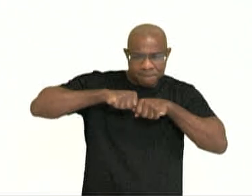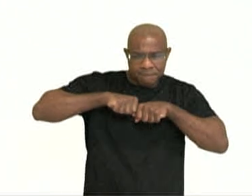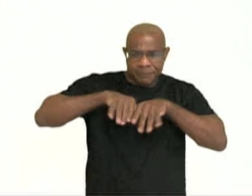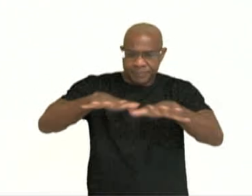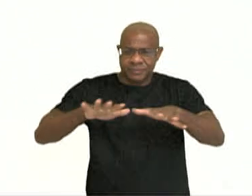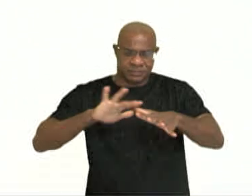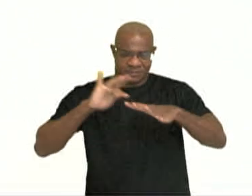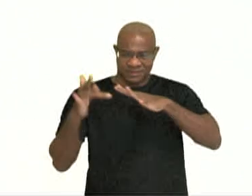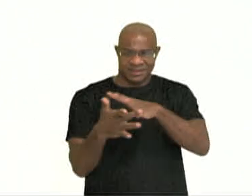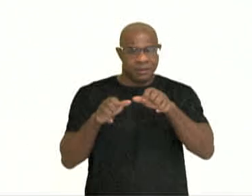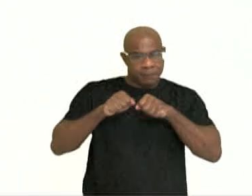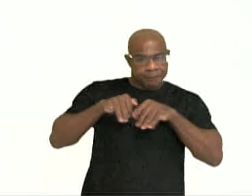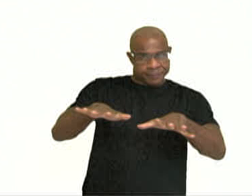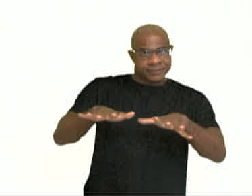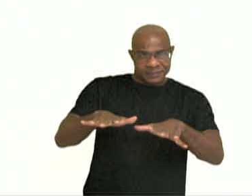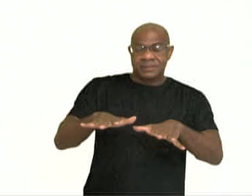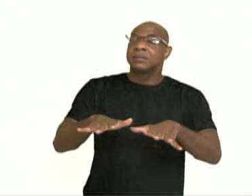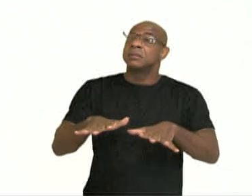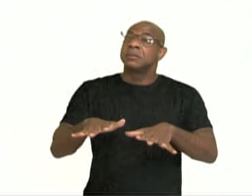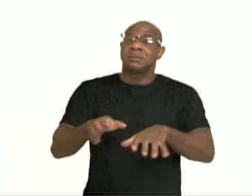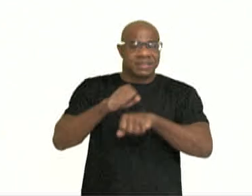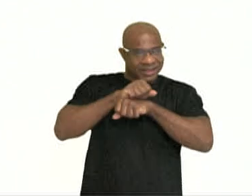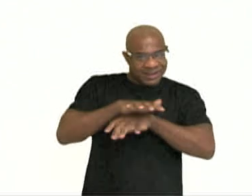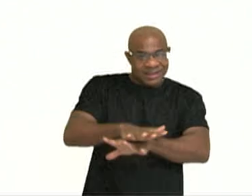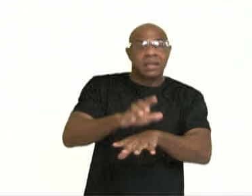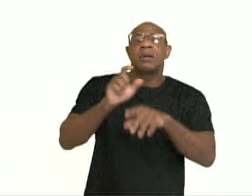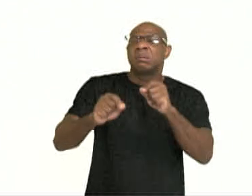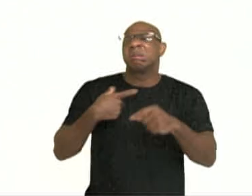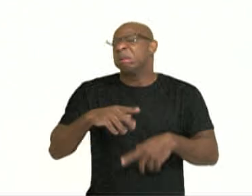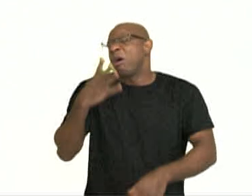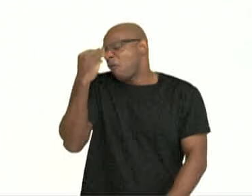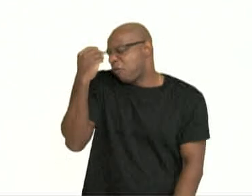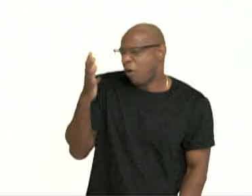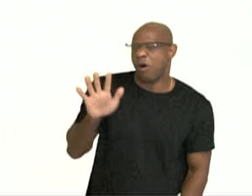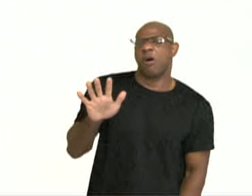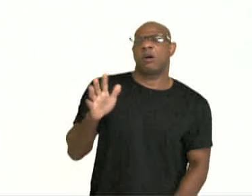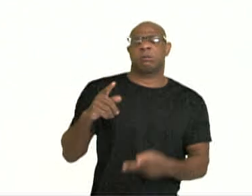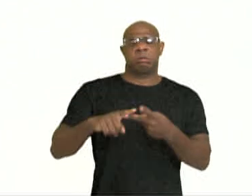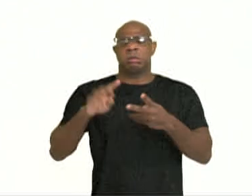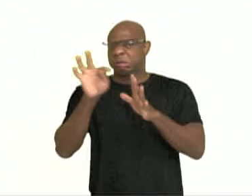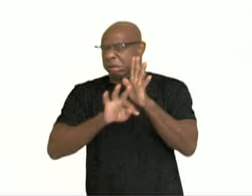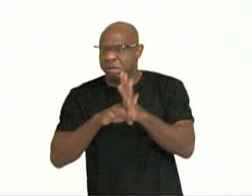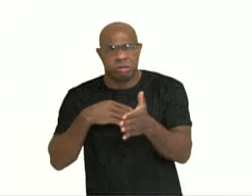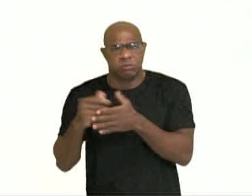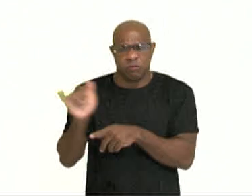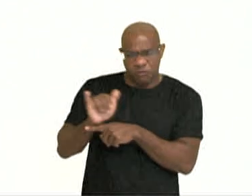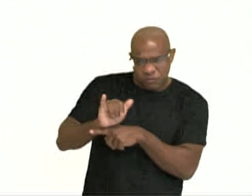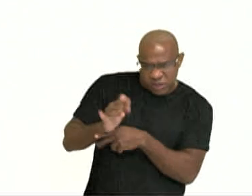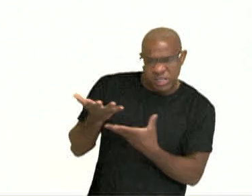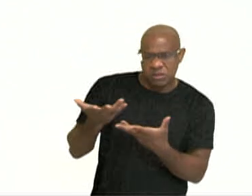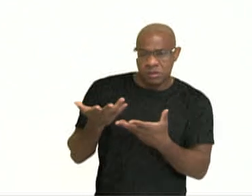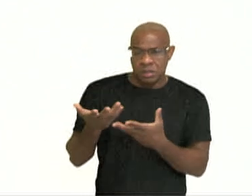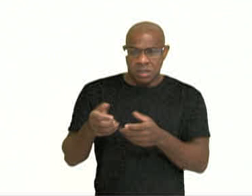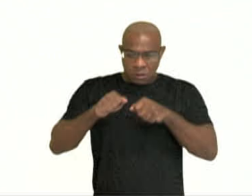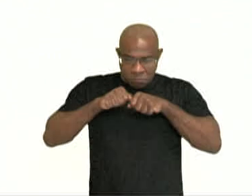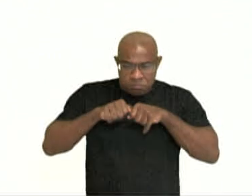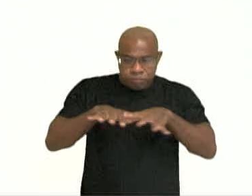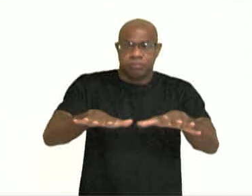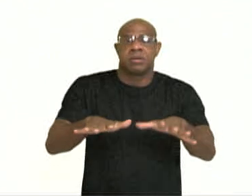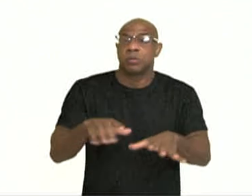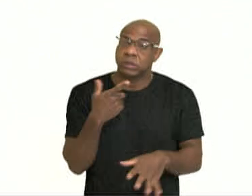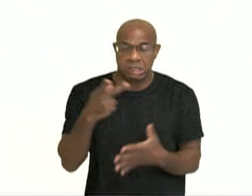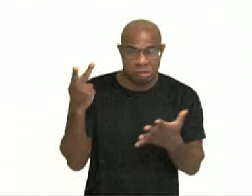é algo seu e sobre você, seja uma foto, um texto, um vídeo, não existe certo e